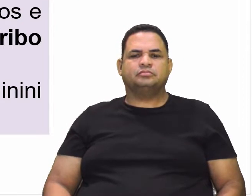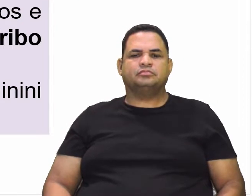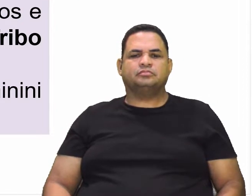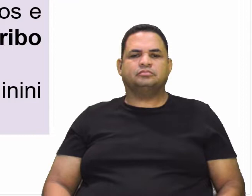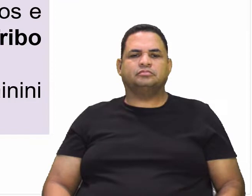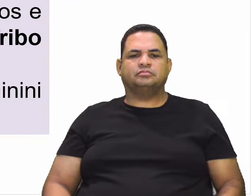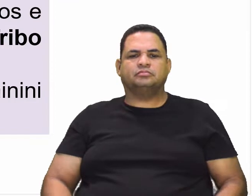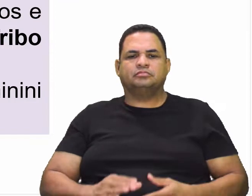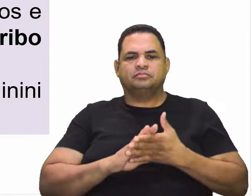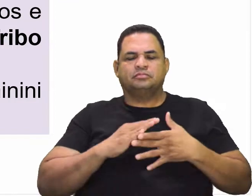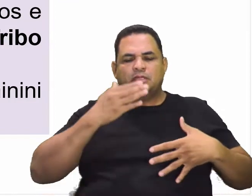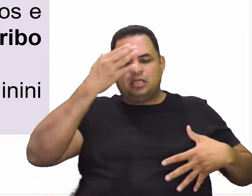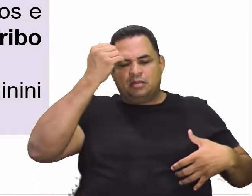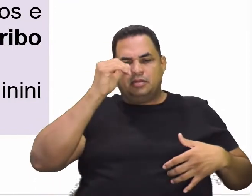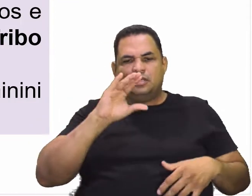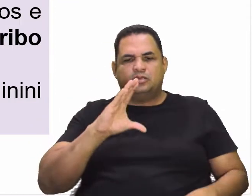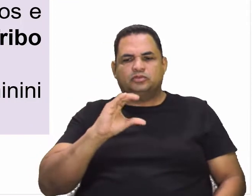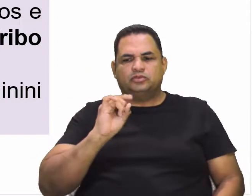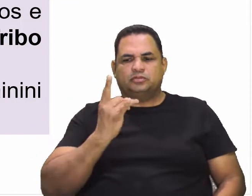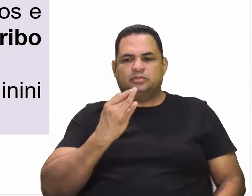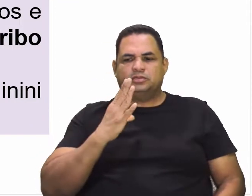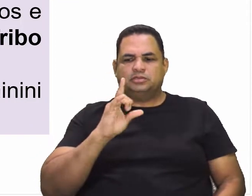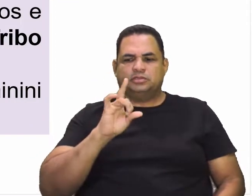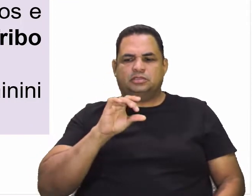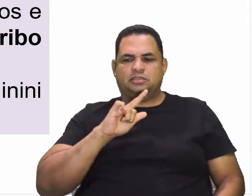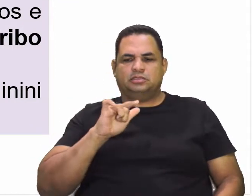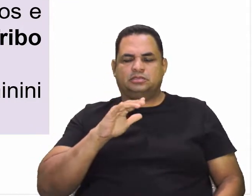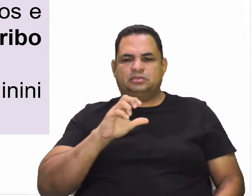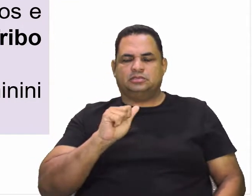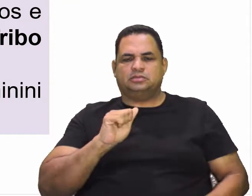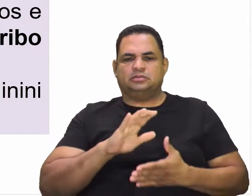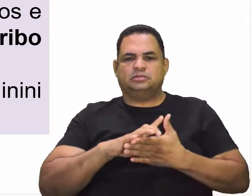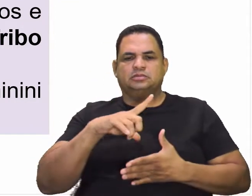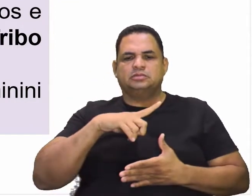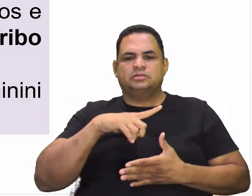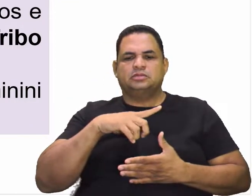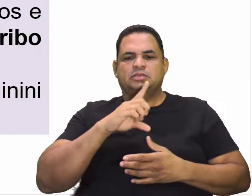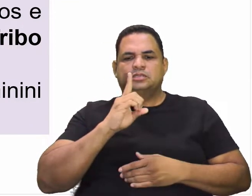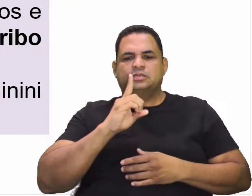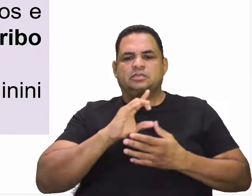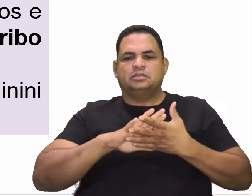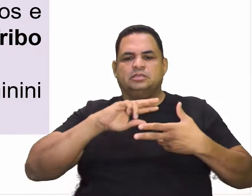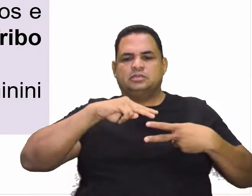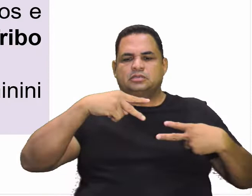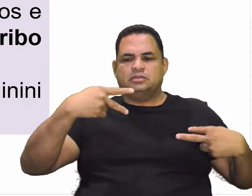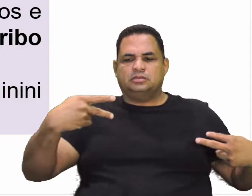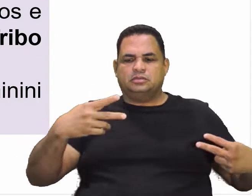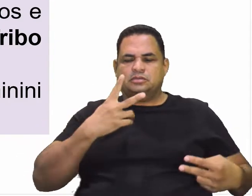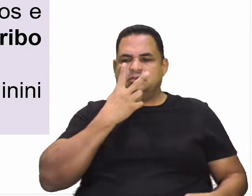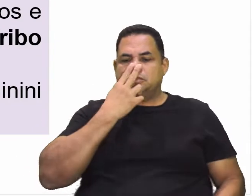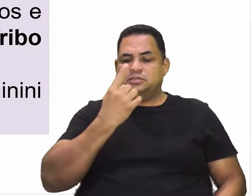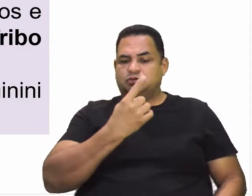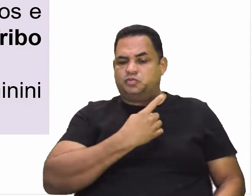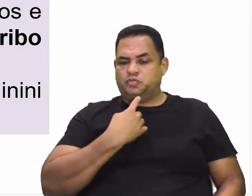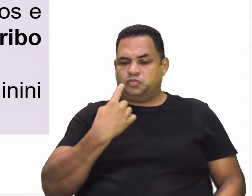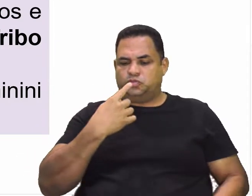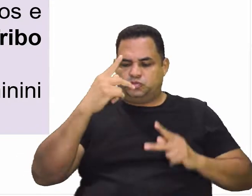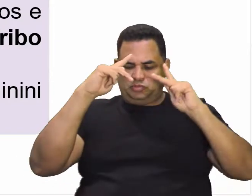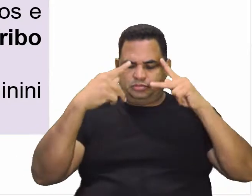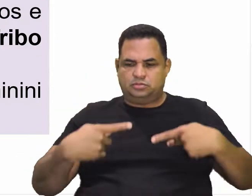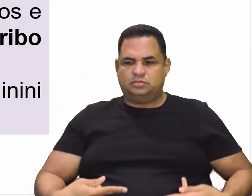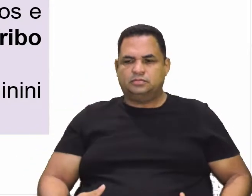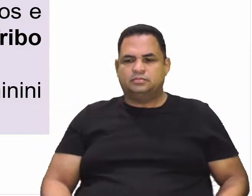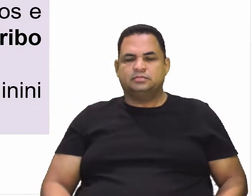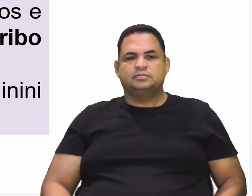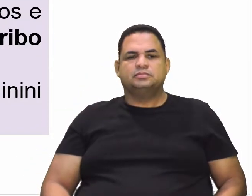Chimpanzés, ele foi feito um estudo agora recente e ele tem um DNA muito parecido com o do ser humano, muito